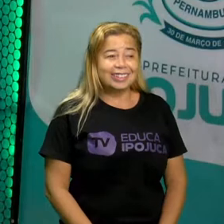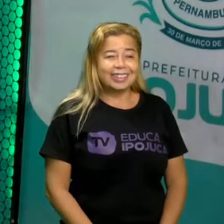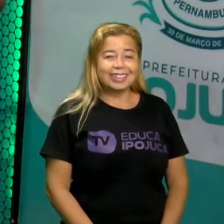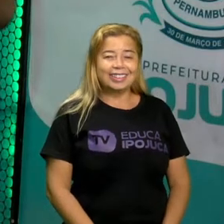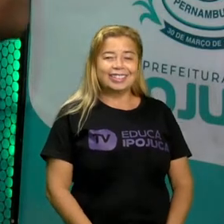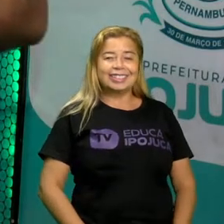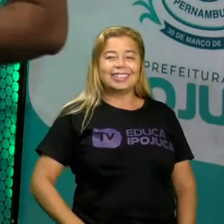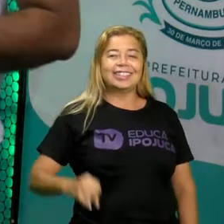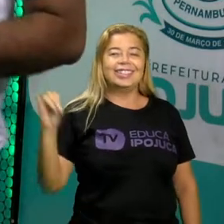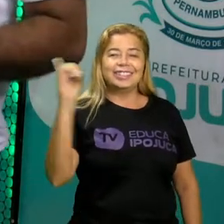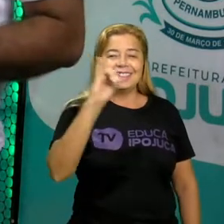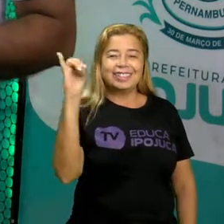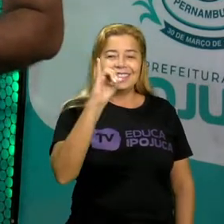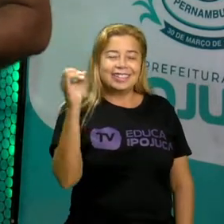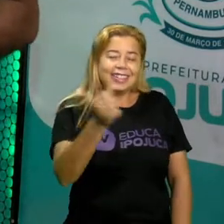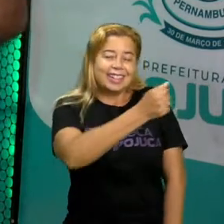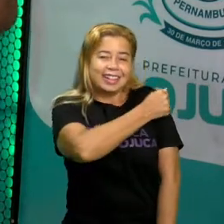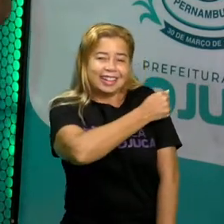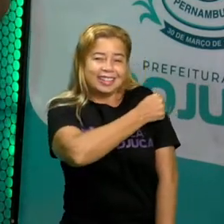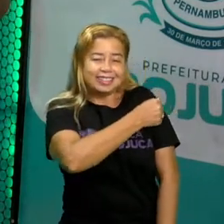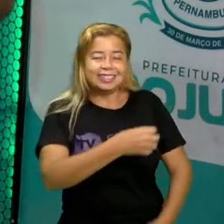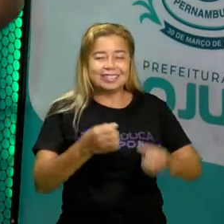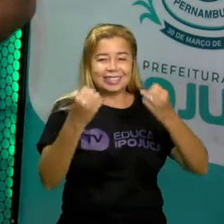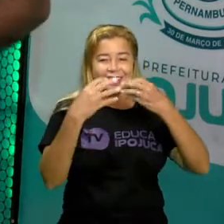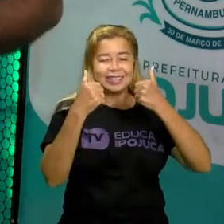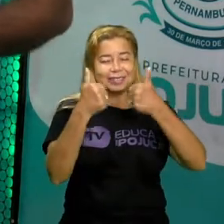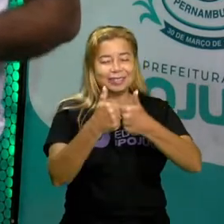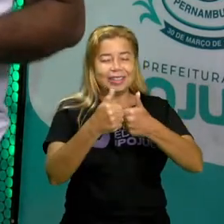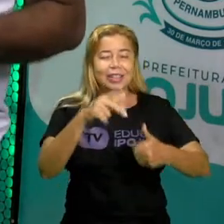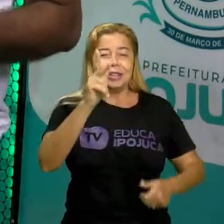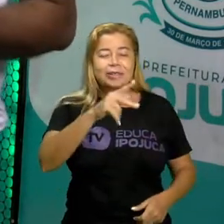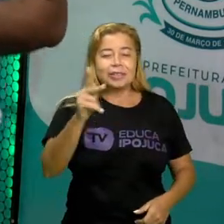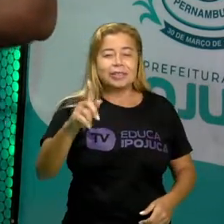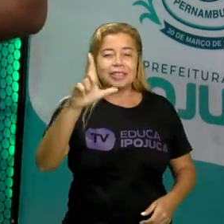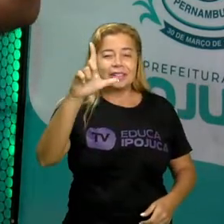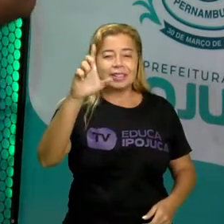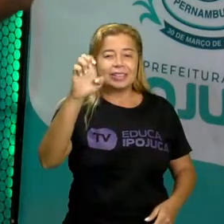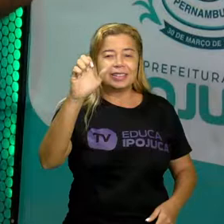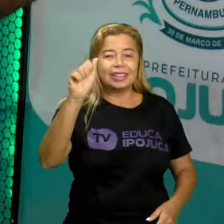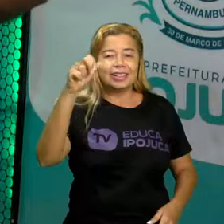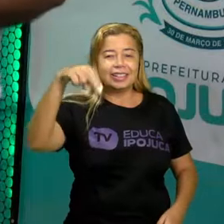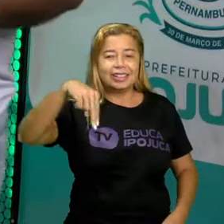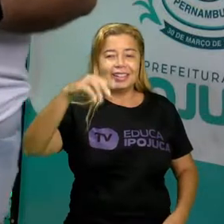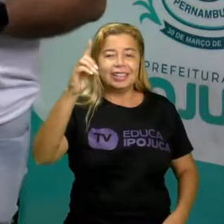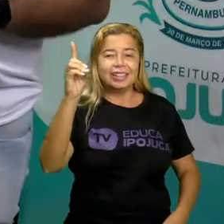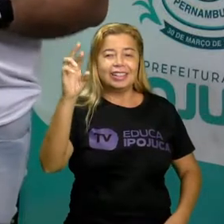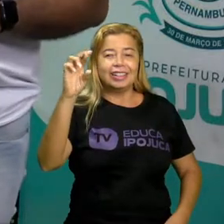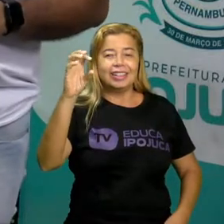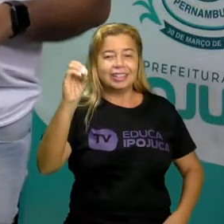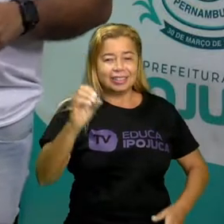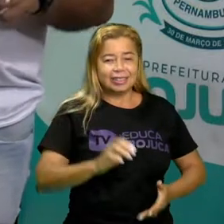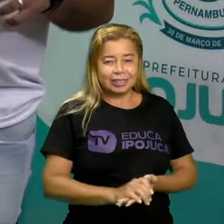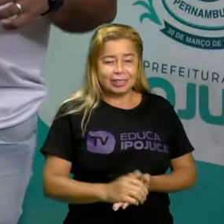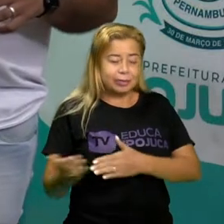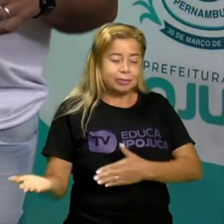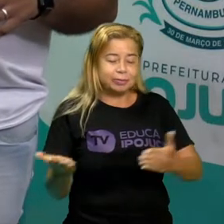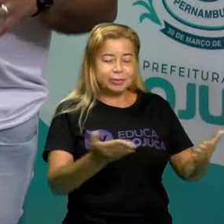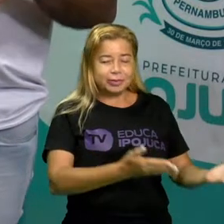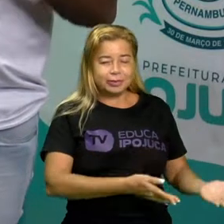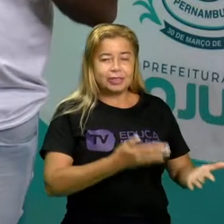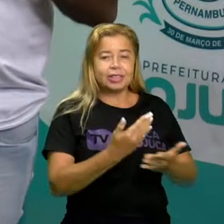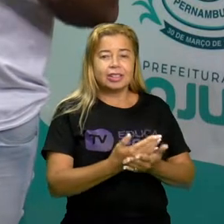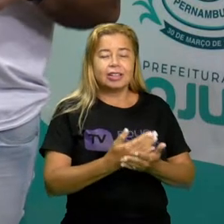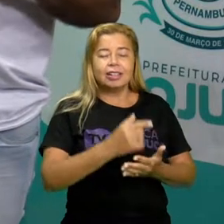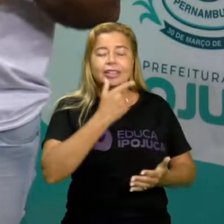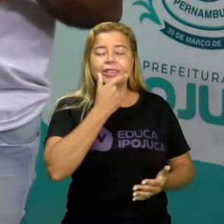Hello, students! Como vocês estão? Aqui é o Teacher Leandro e sejam bem-vindos a mais uma aula de língua inglesa. Hoje, o